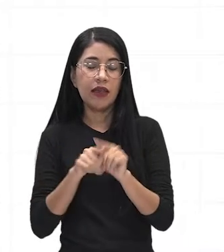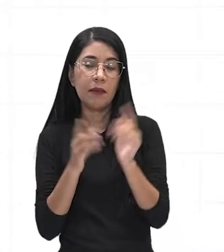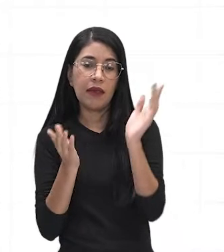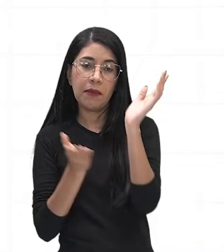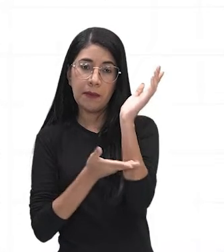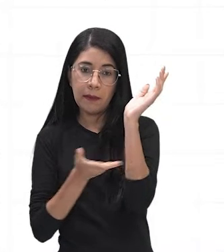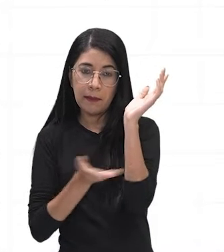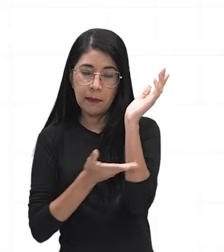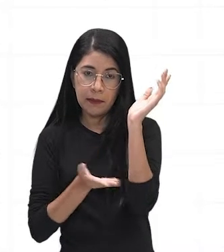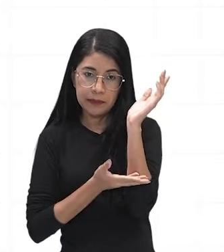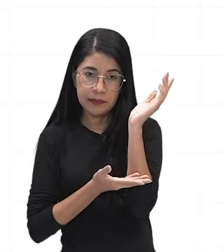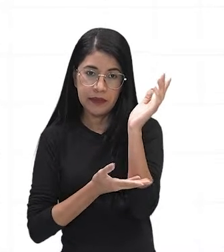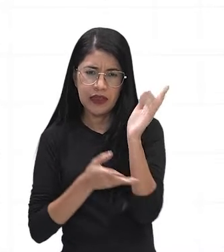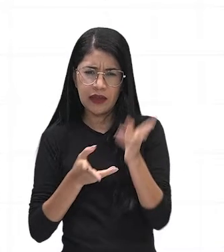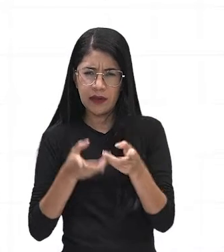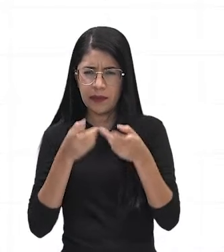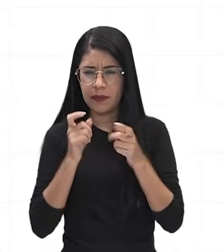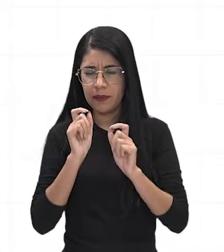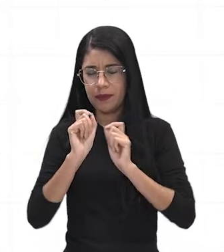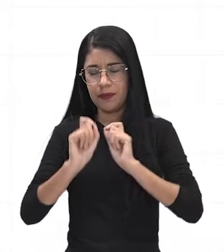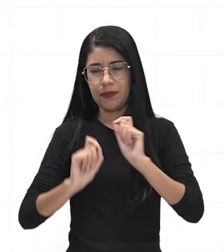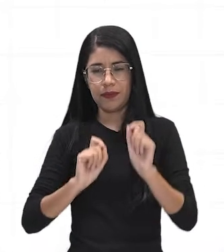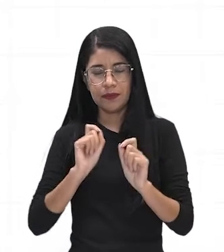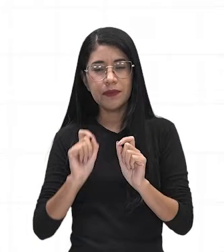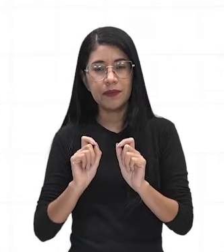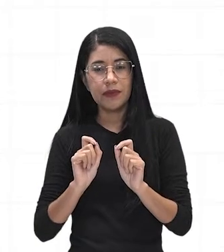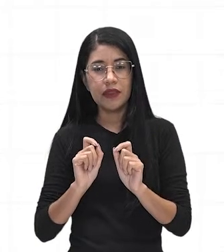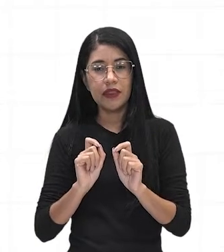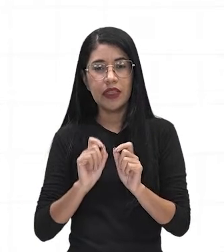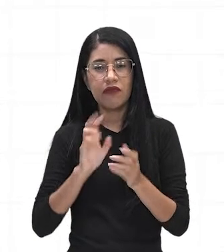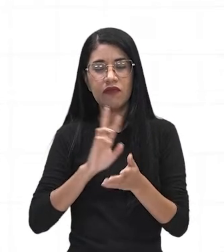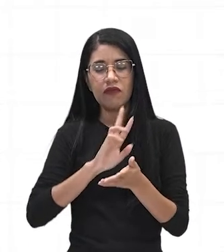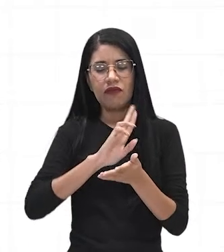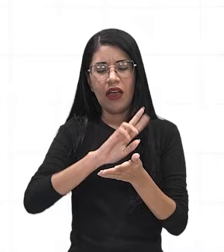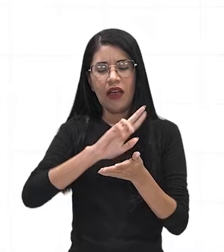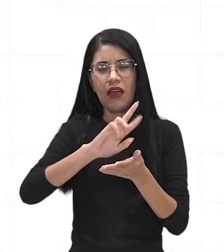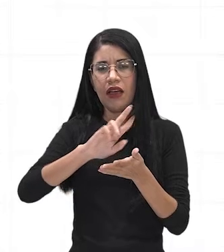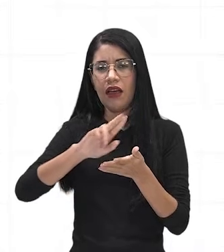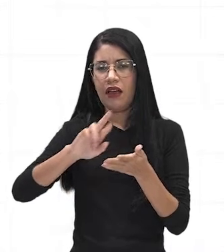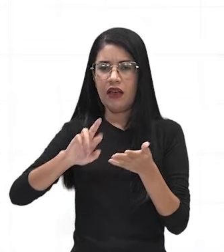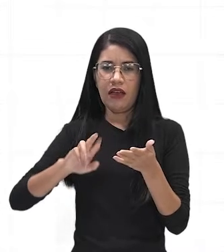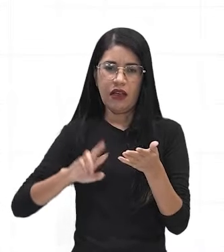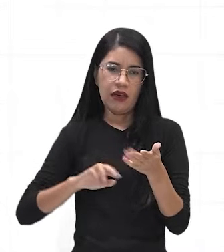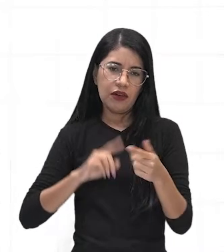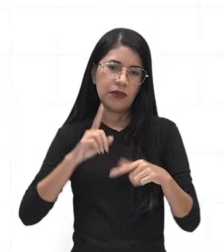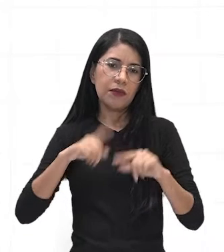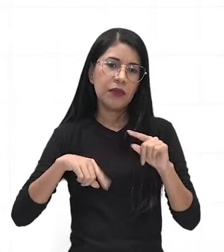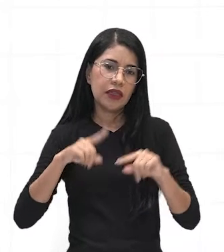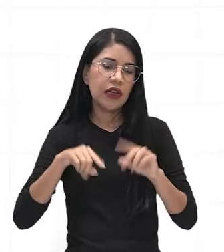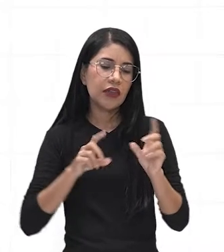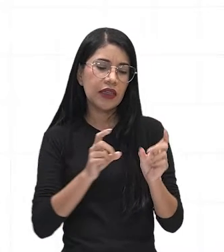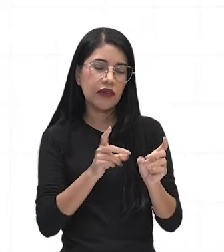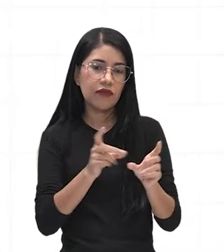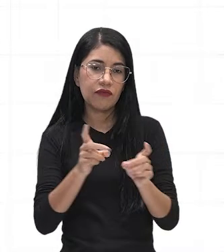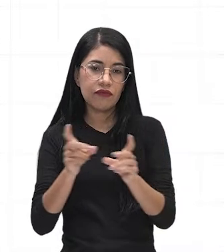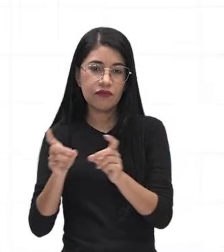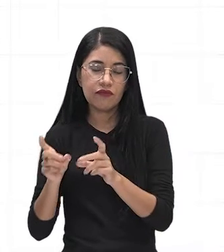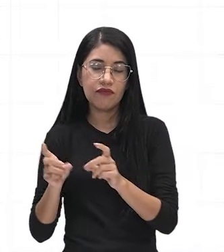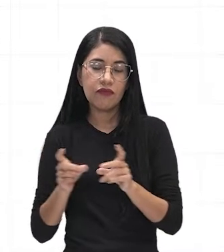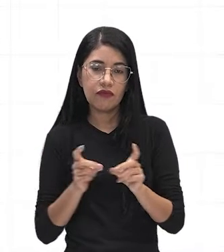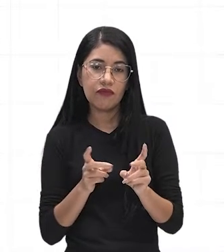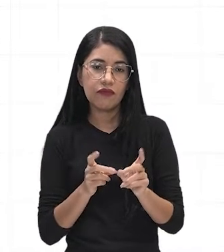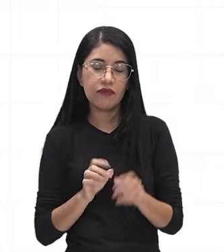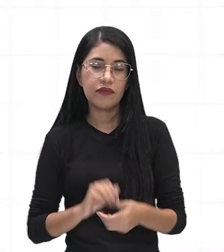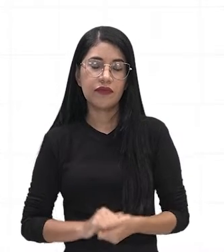tá percebendo aí comigo o quê? A diversidade, então, de produtos que eram levados por